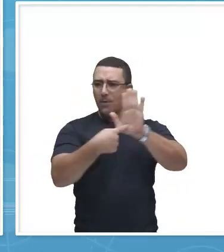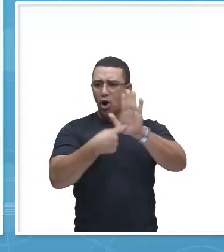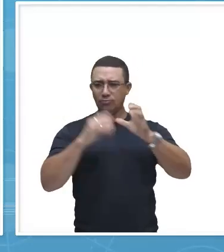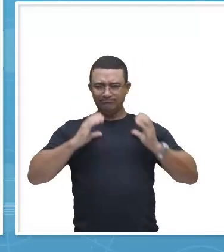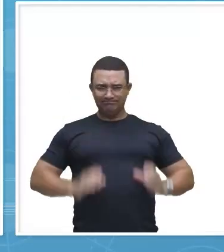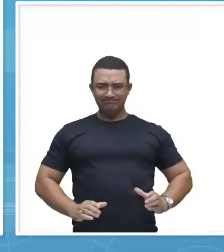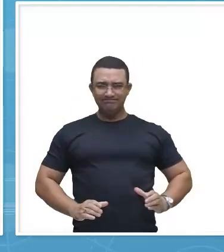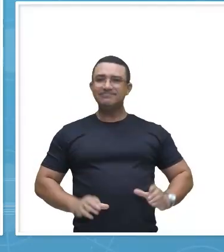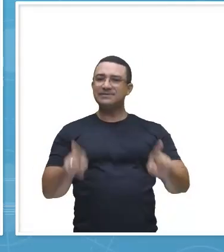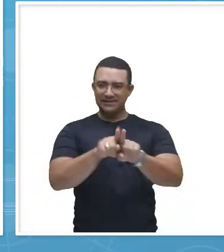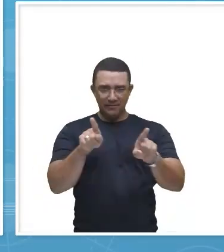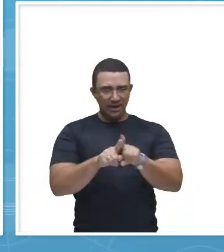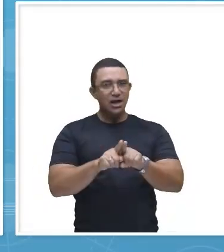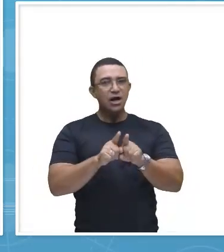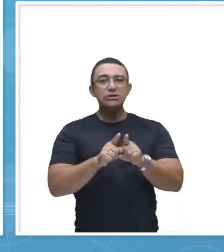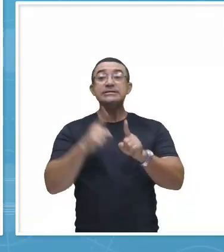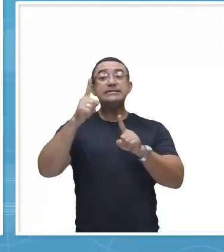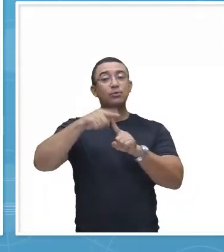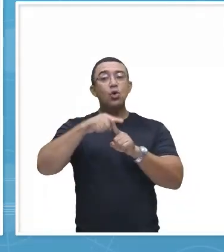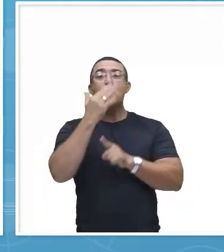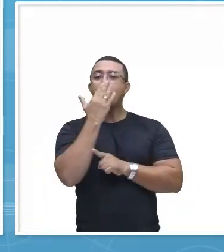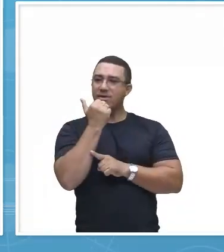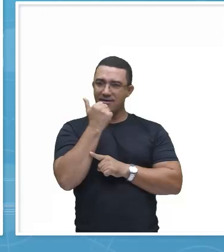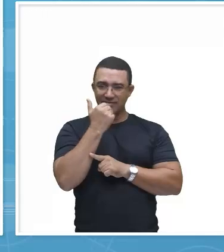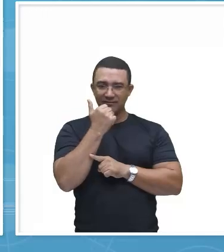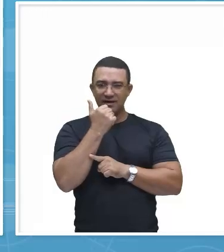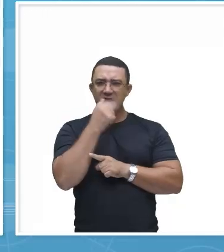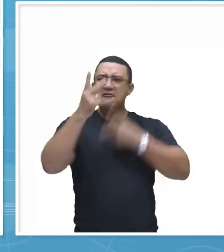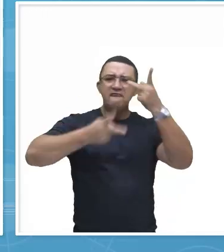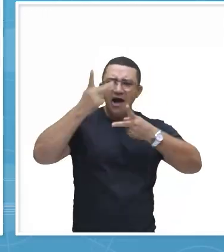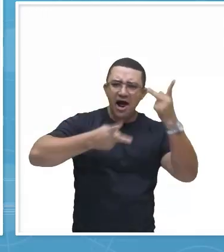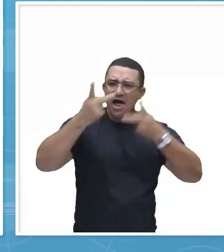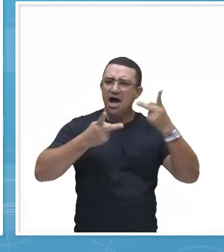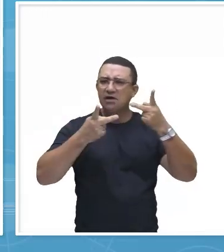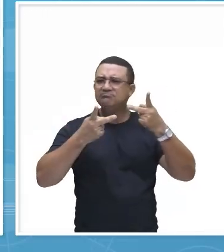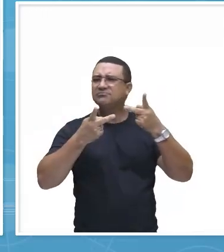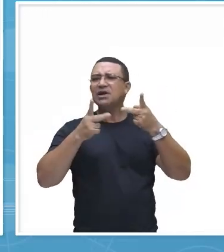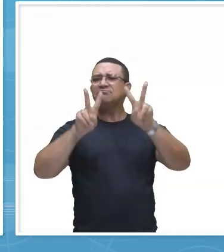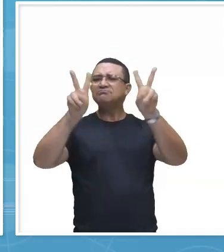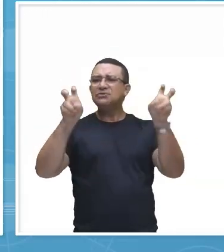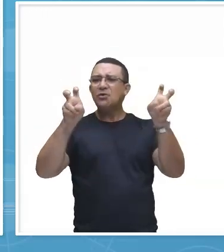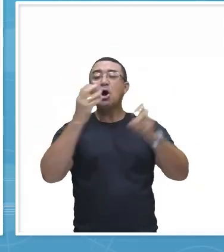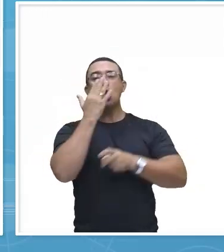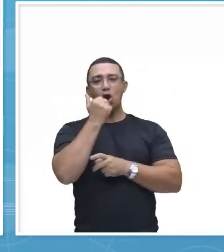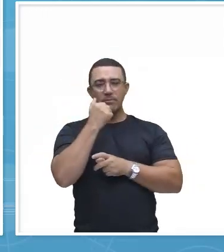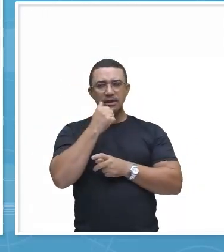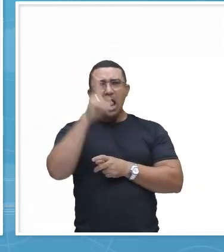nos alimentamos também. Olha aí que legal, né? Quando fala de alimentação, a gente logo lembra